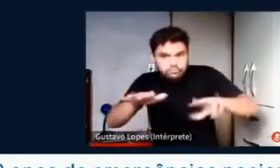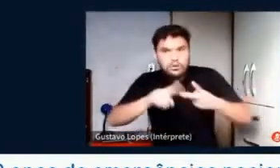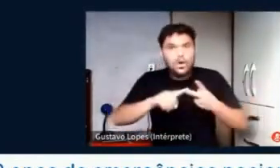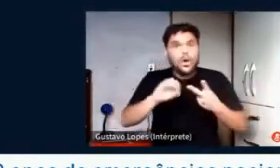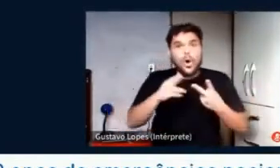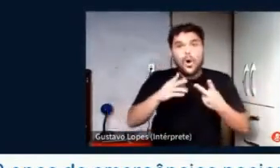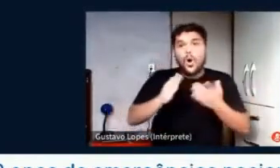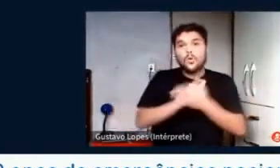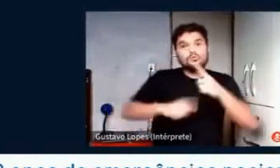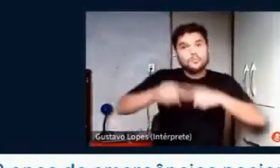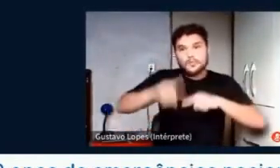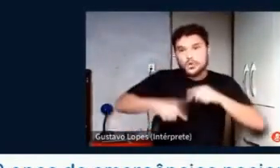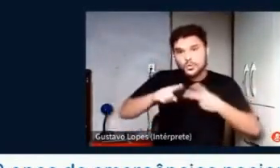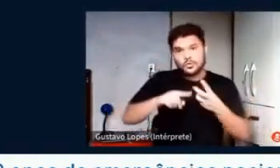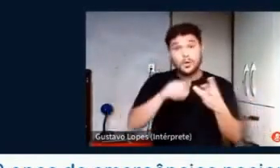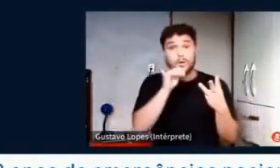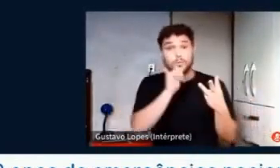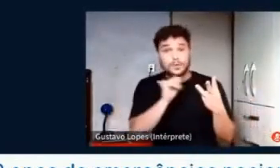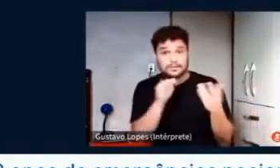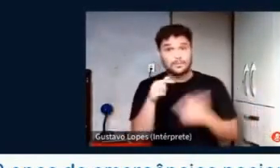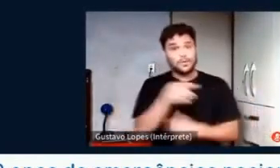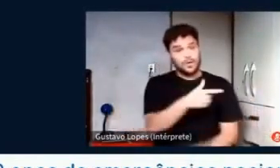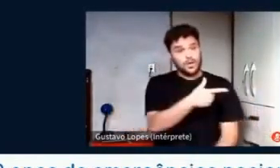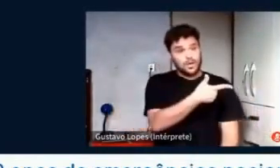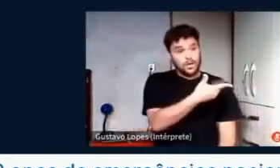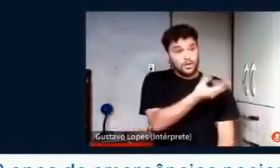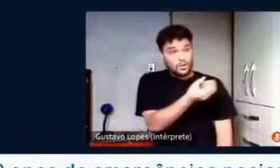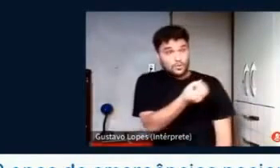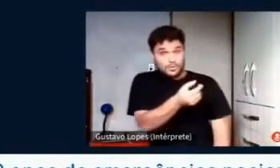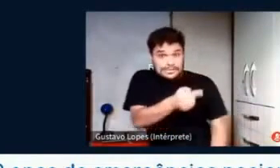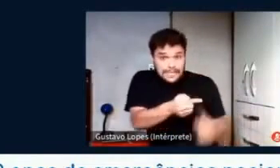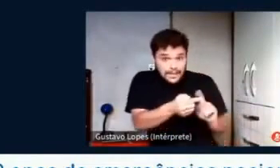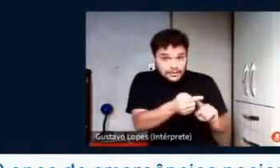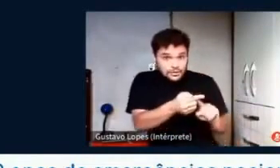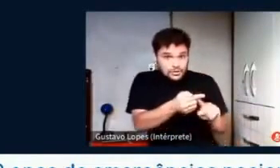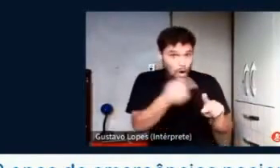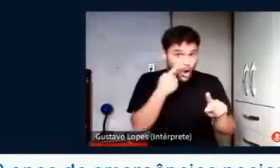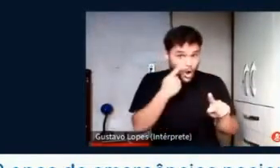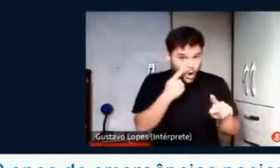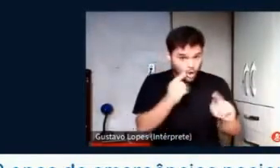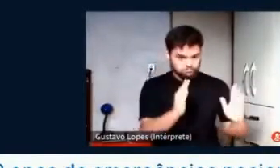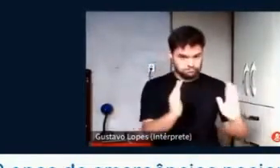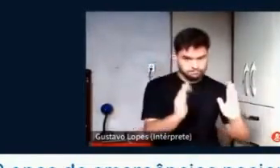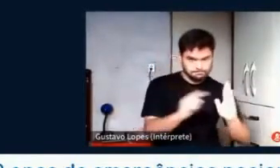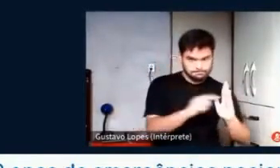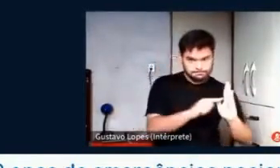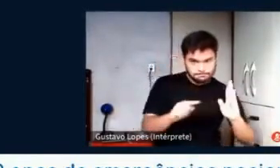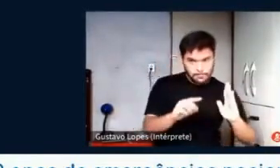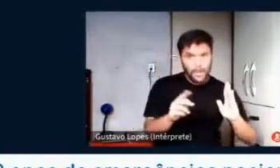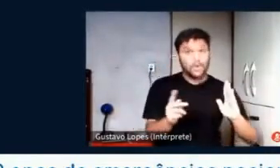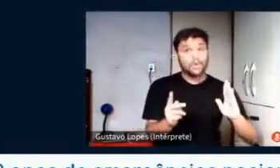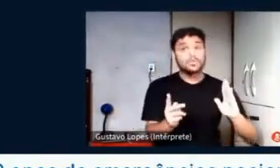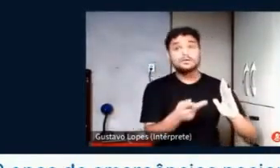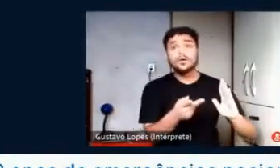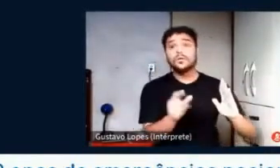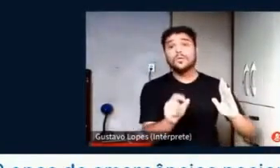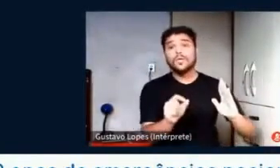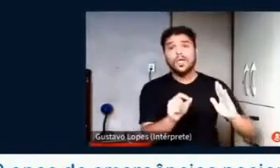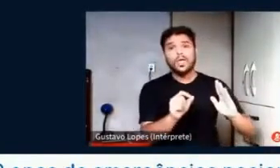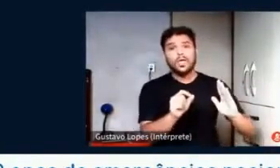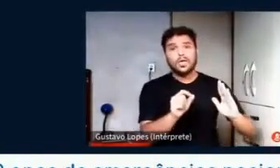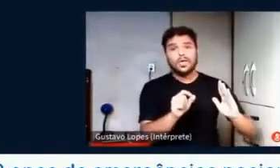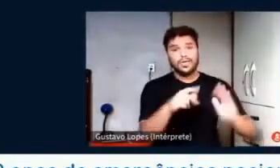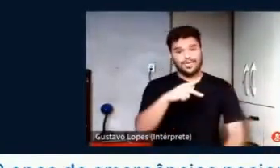produtos. Por exemplo, aqui em 2007, nós tivemos uma contaminação de pasta